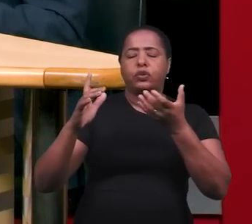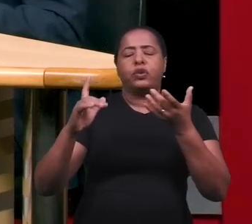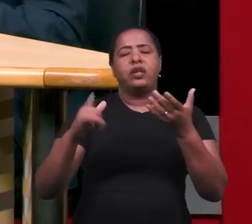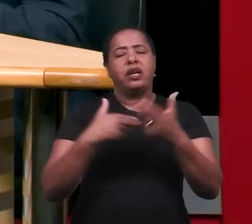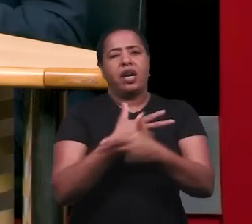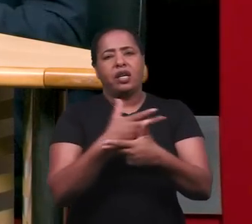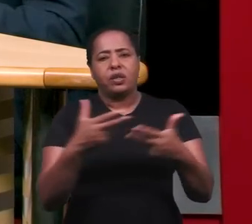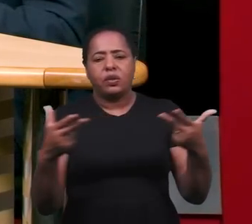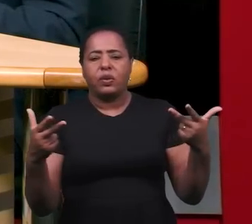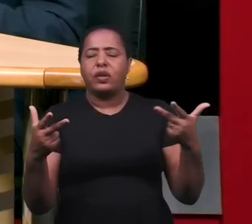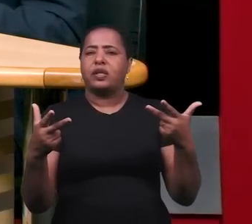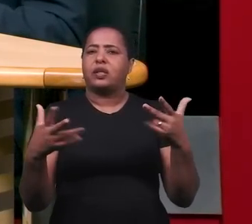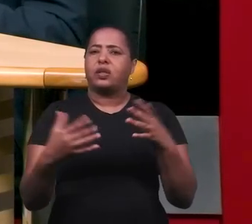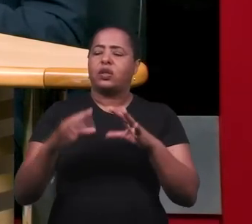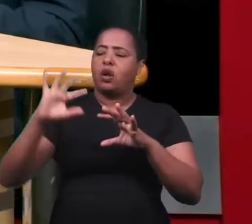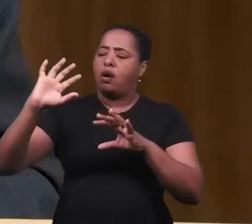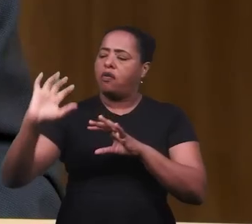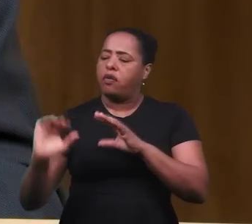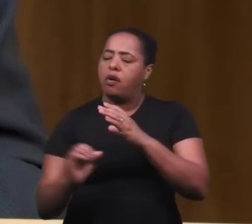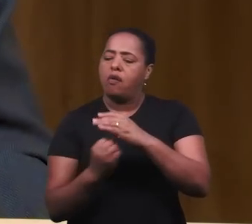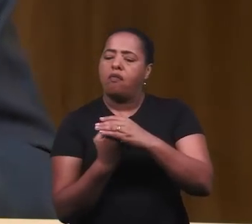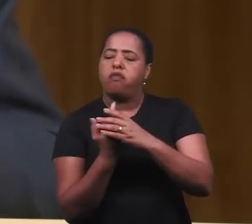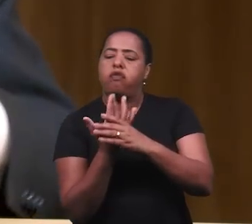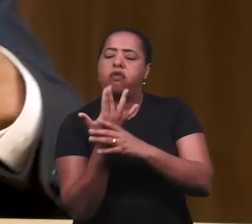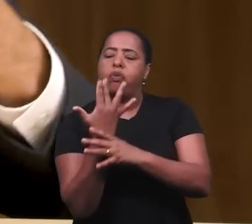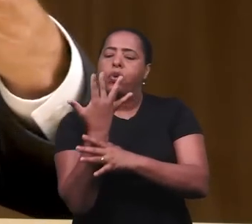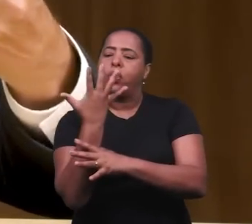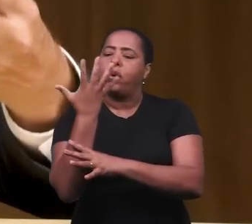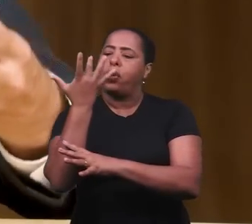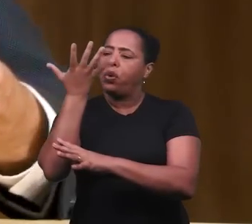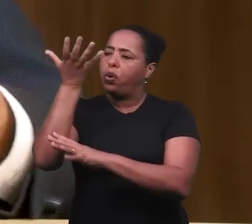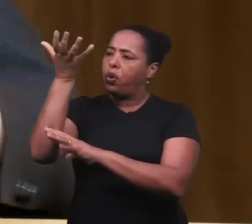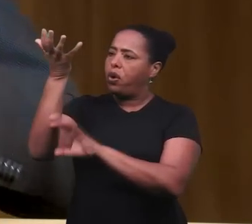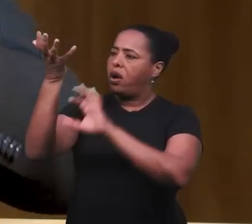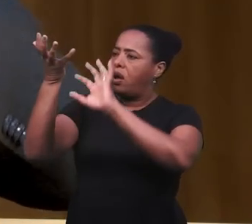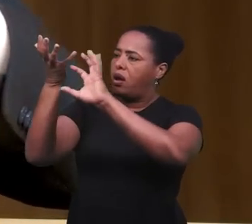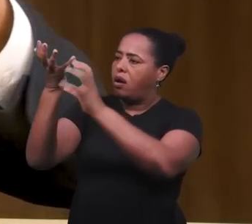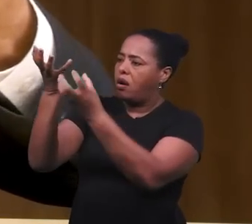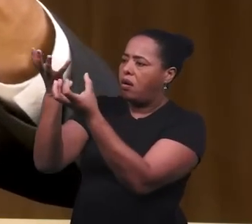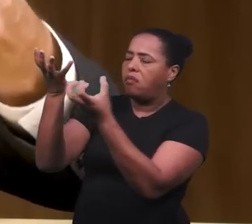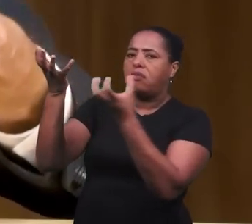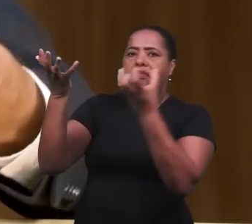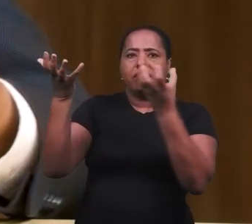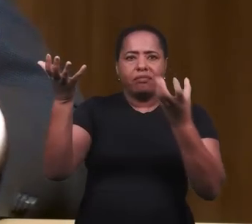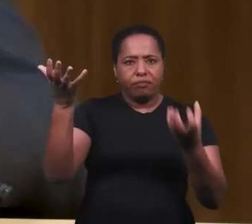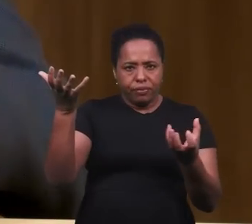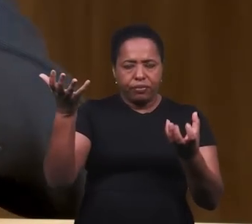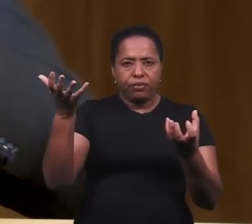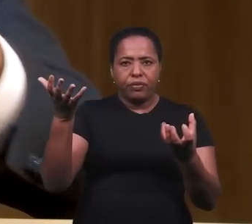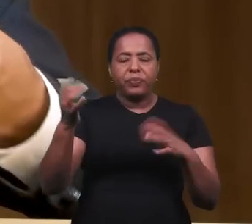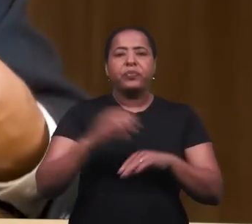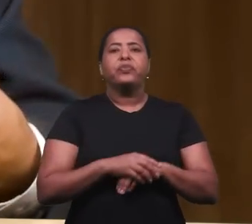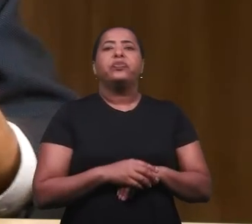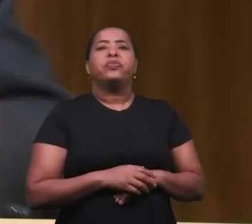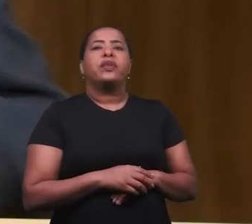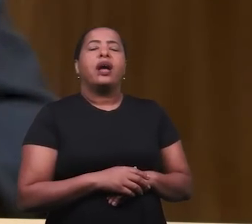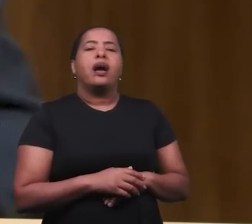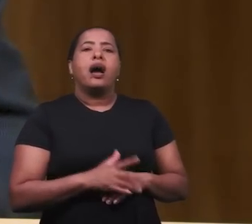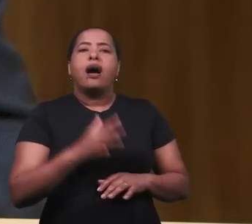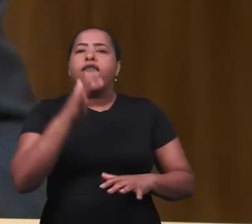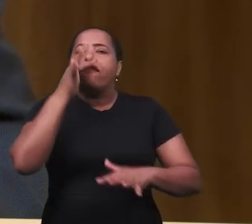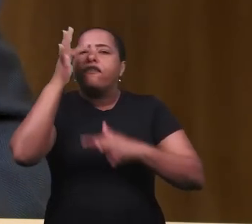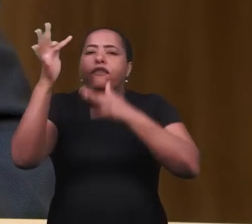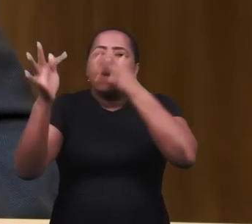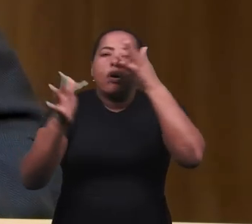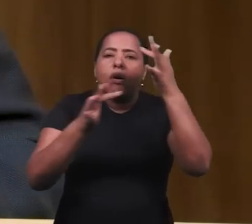outono é boa, que a fase de outono é a época dos frutos. Quando você vê coisas novas nascendo, você começa a colher o que você plantou, essa é uma